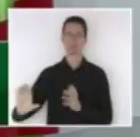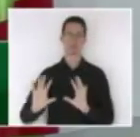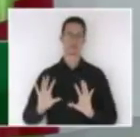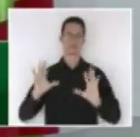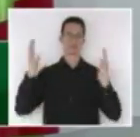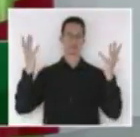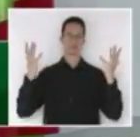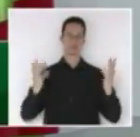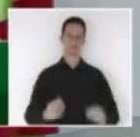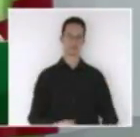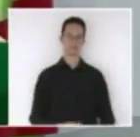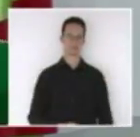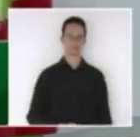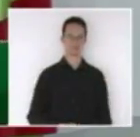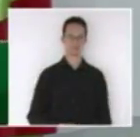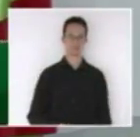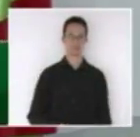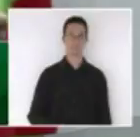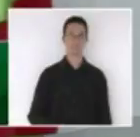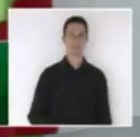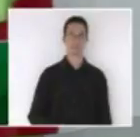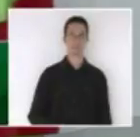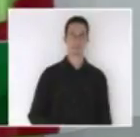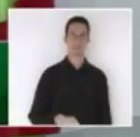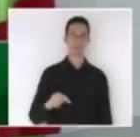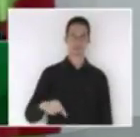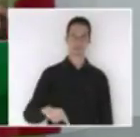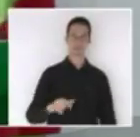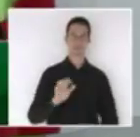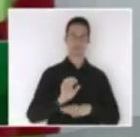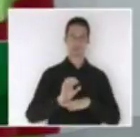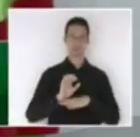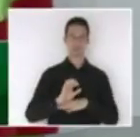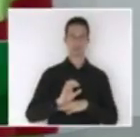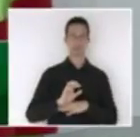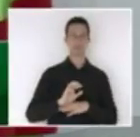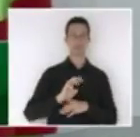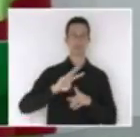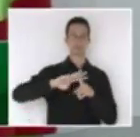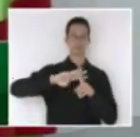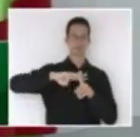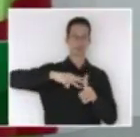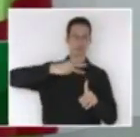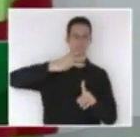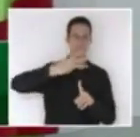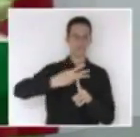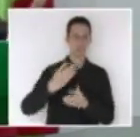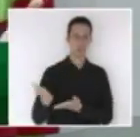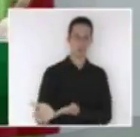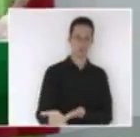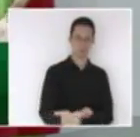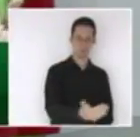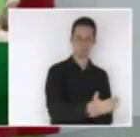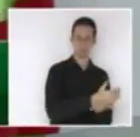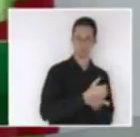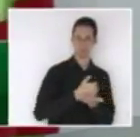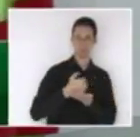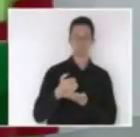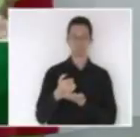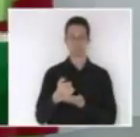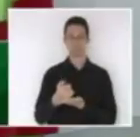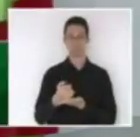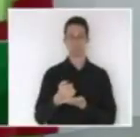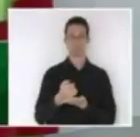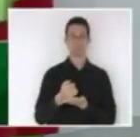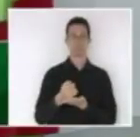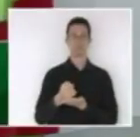o Estado triplicou a arrecadação nos últimos 10 anos e enfrenta uma